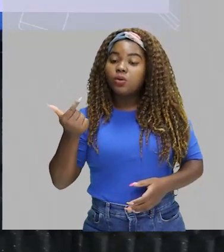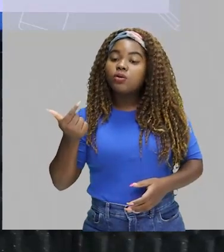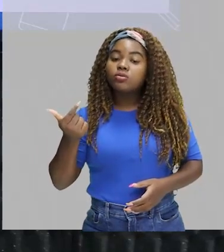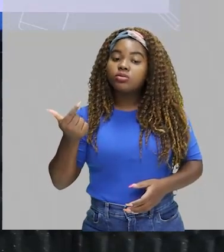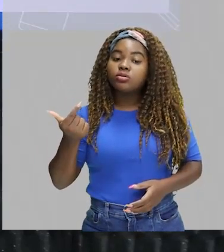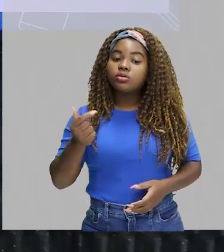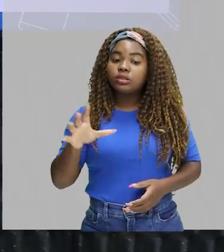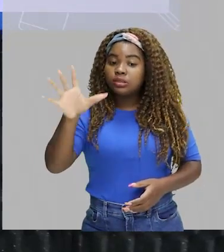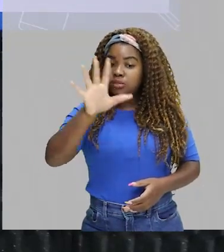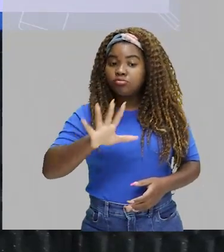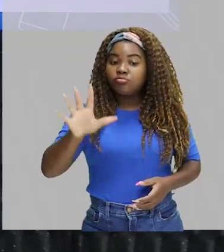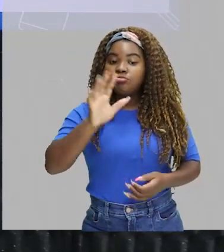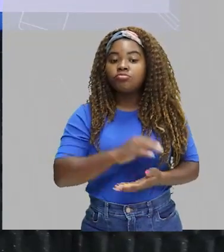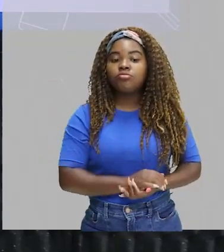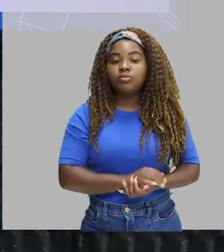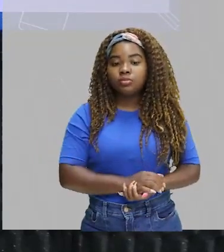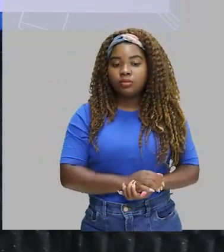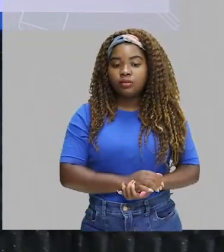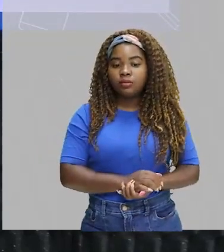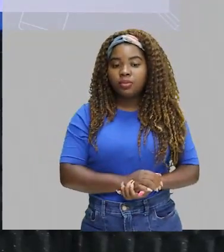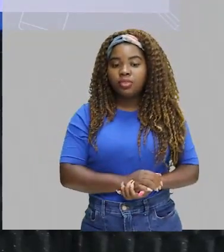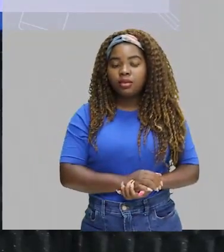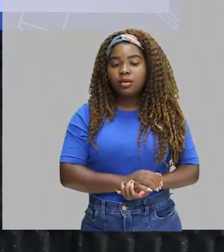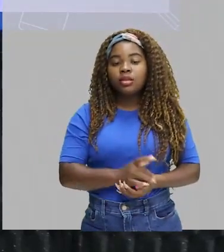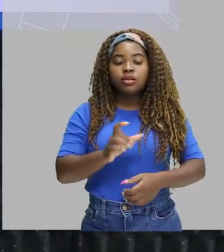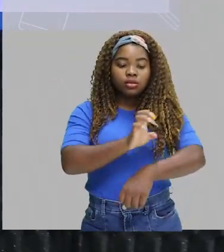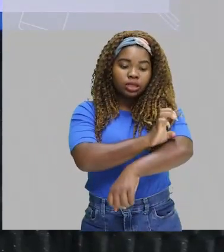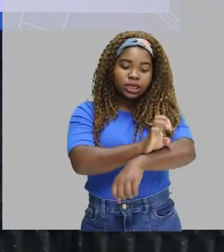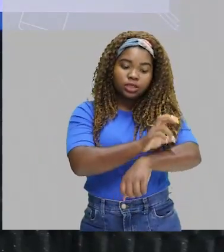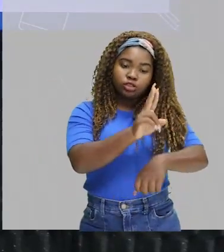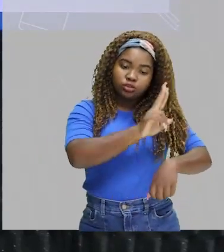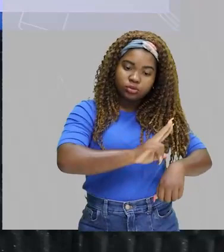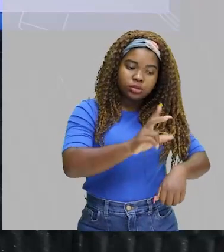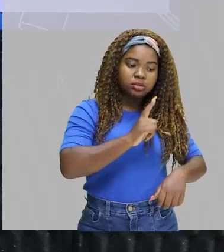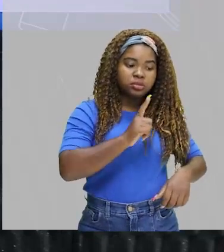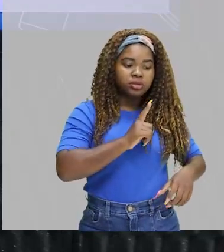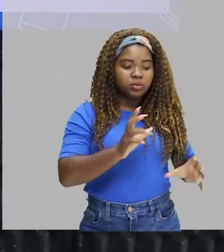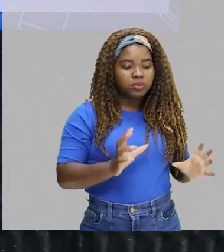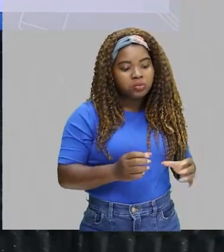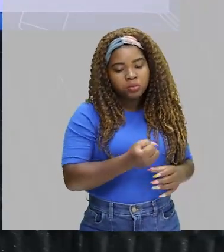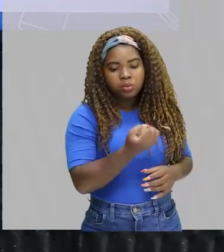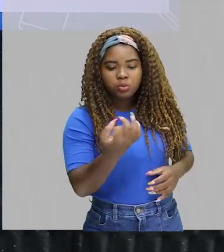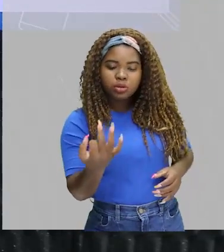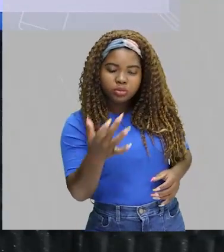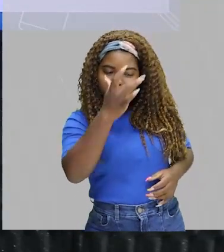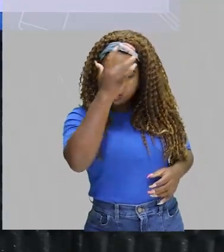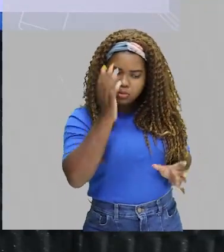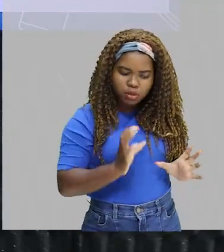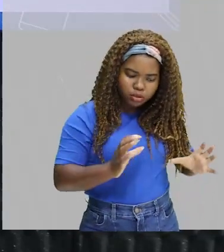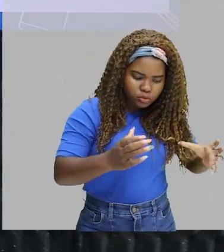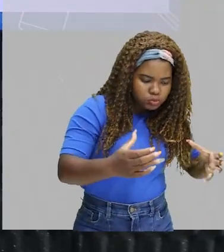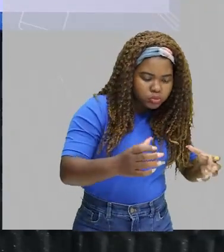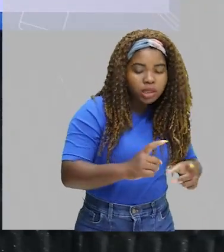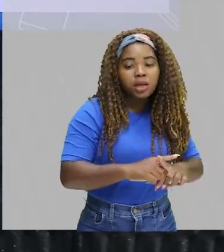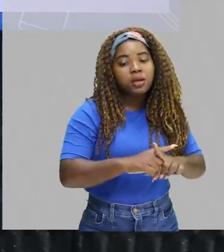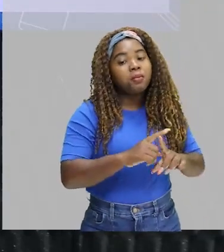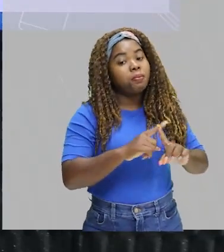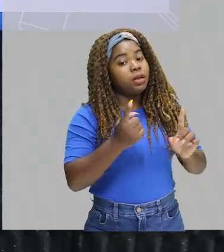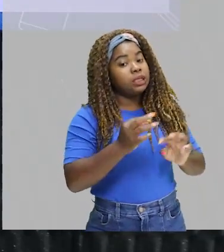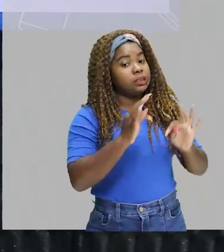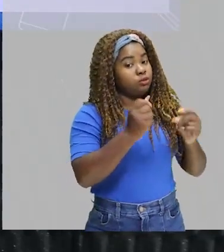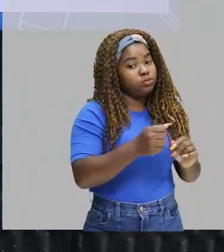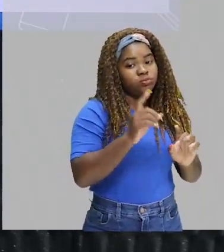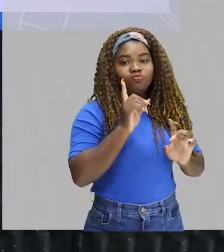nas éticas utilitaristas, nós temos sempre a maioria, o maior número de pessoas, uma quantidade grande, mas não todos. Aqui,